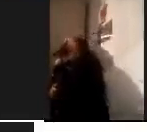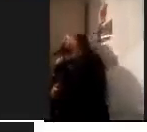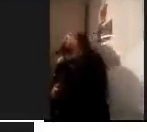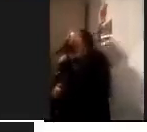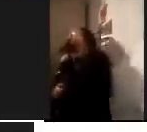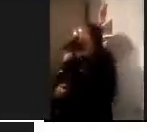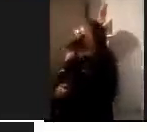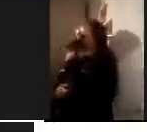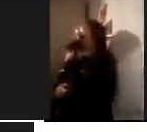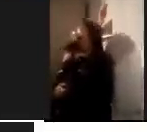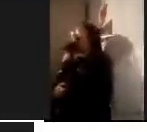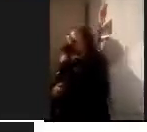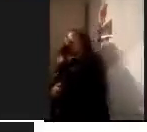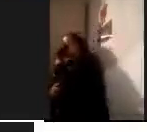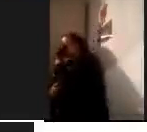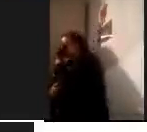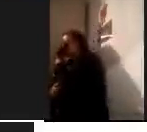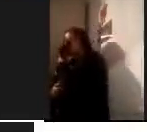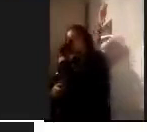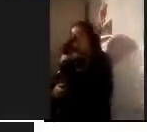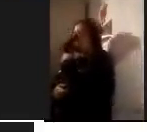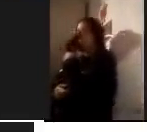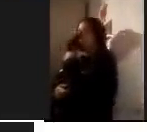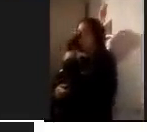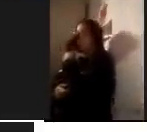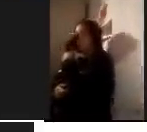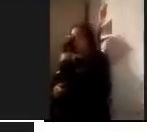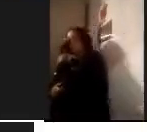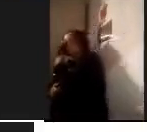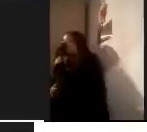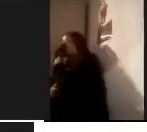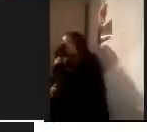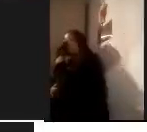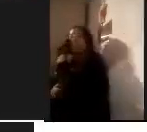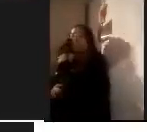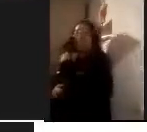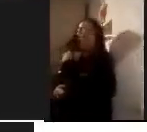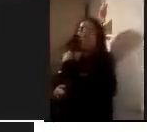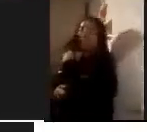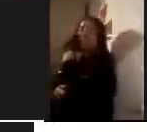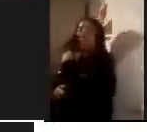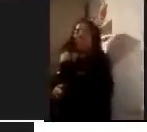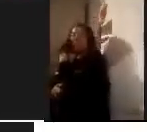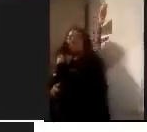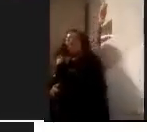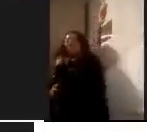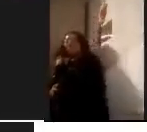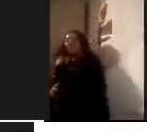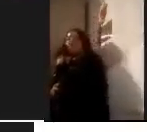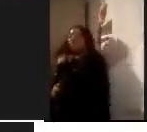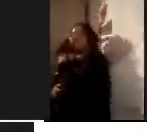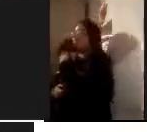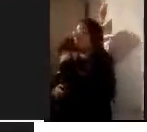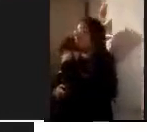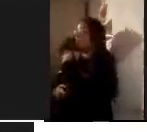alguém que sabe fazer corretamente a técnica, dói muito menos e uma mão quente ali que está fazendo a massagem